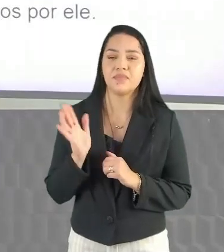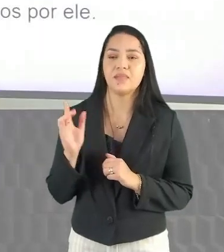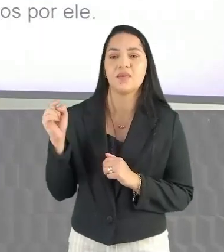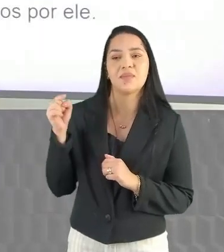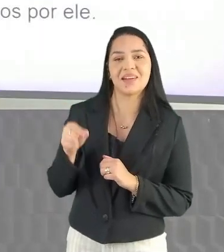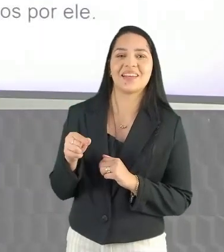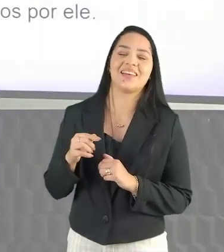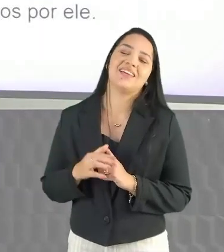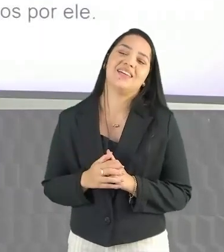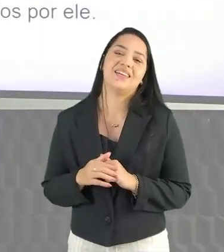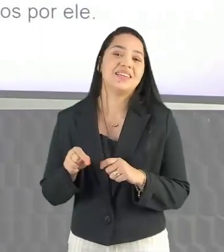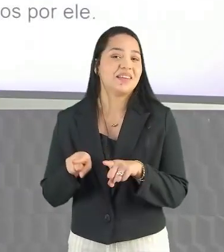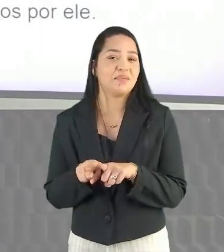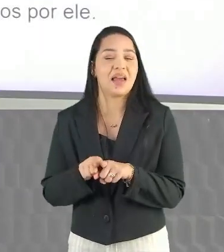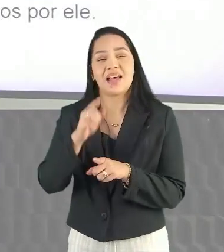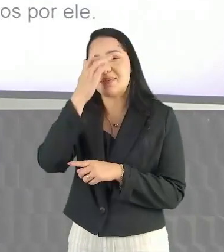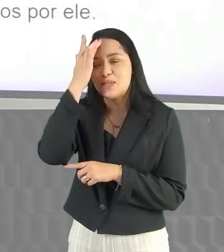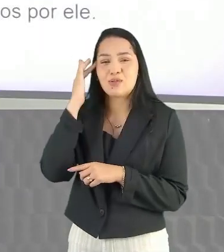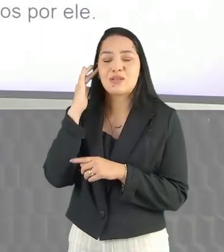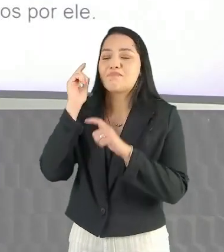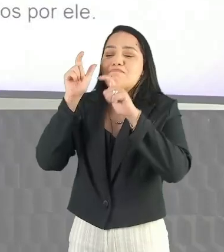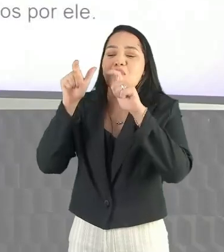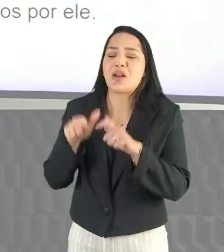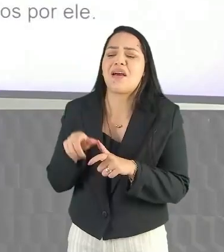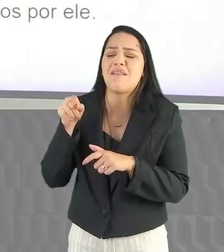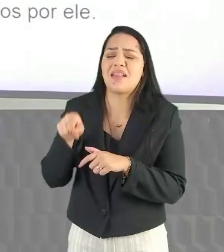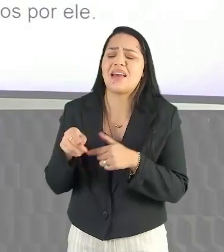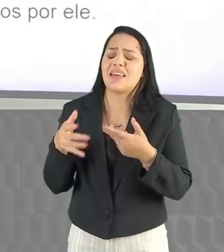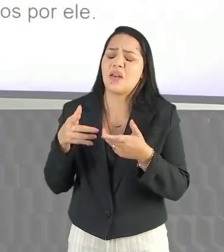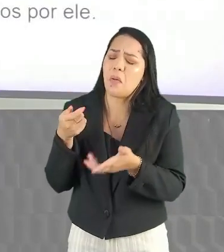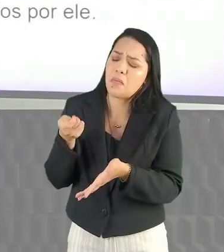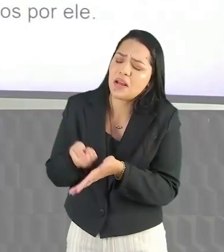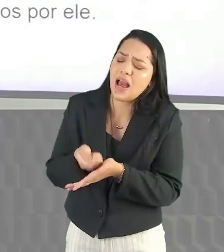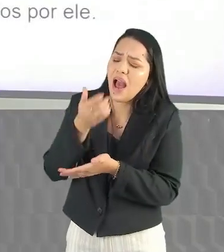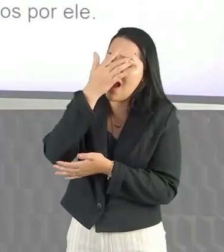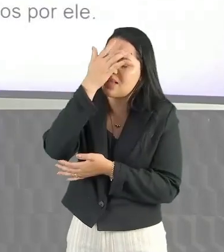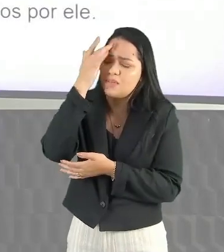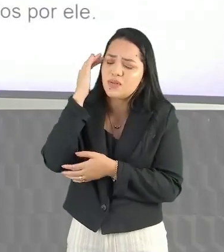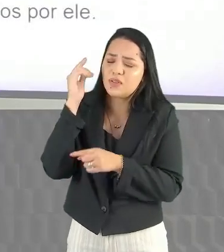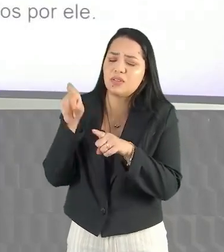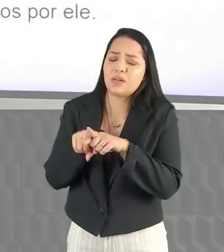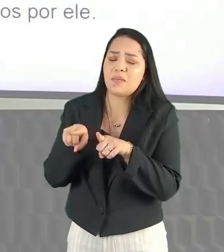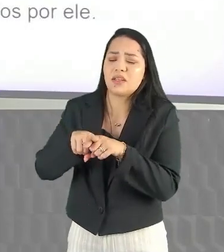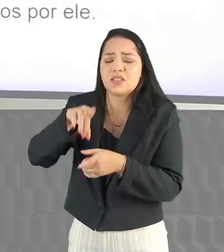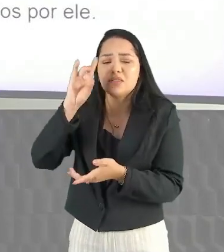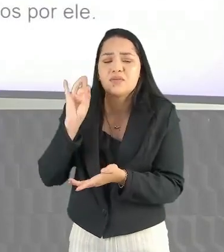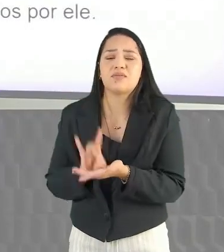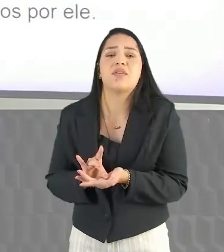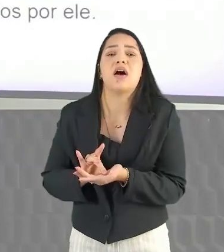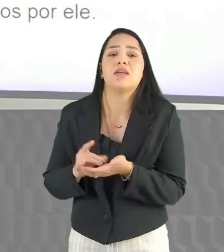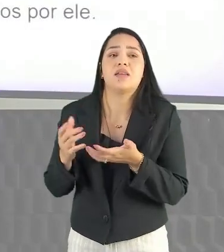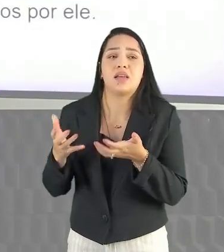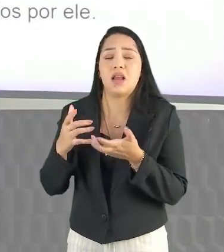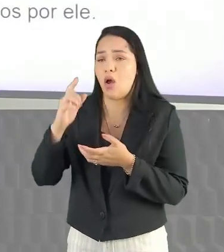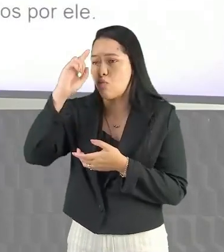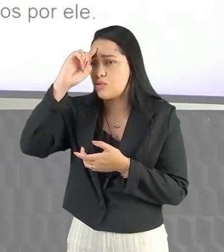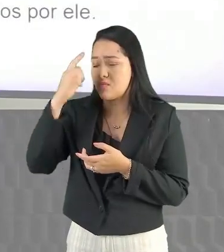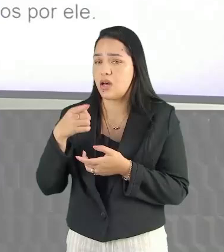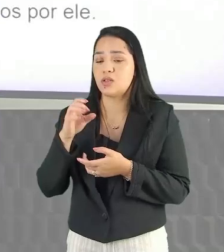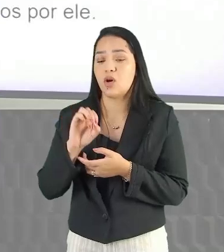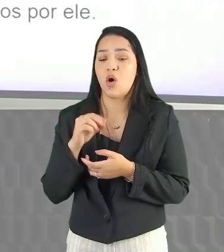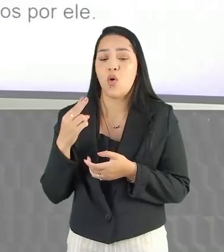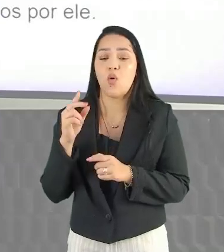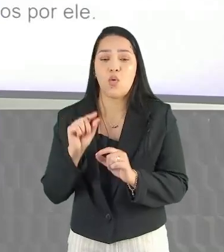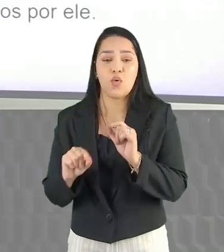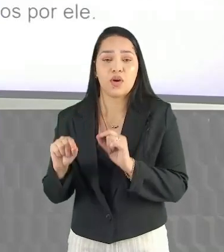ele, as terras eram dele, as pessoas moravam nessas terras, e eles obrigavam essas pessoas a, de fato, fazer os seus mandos, ou